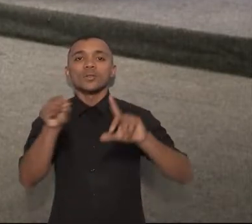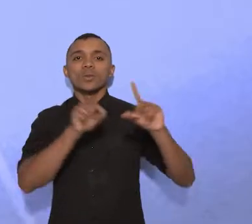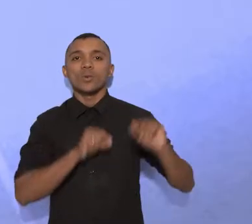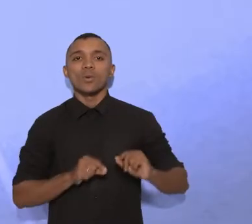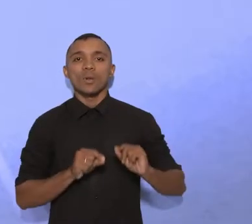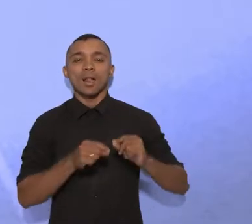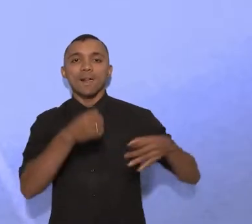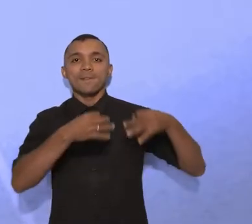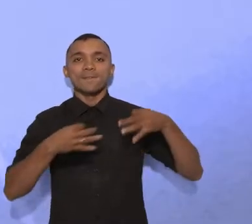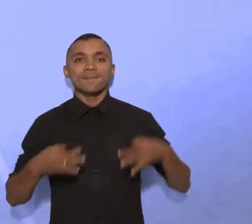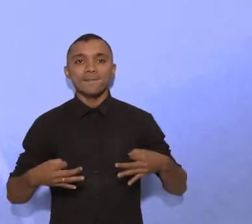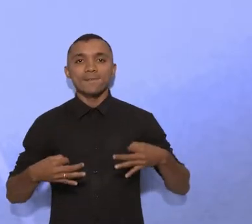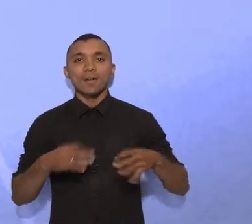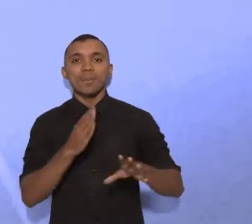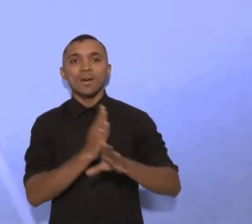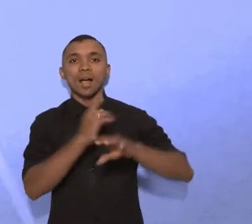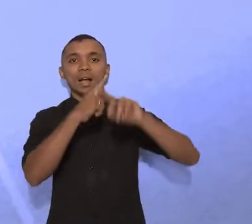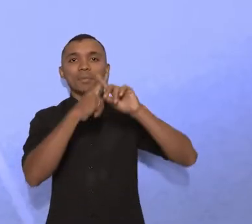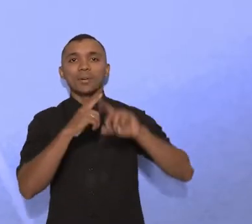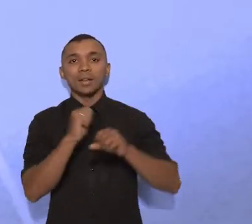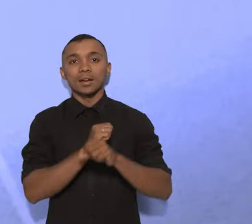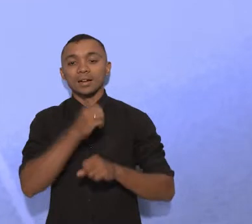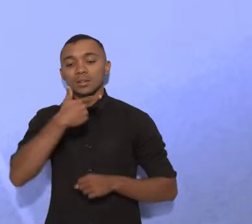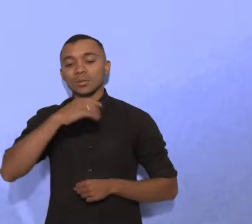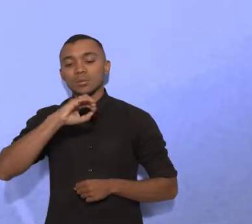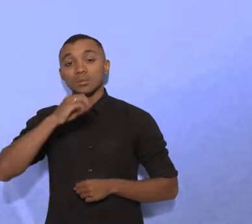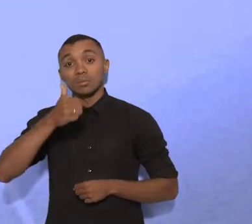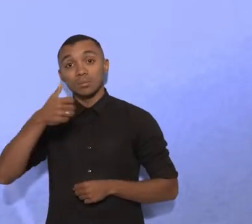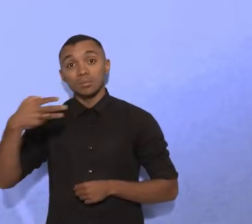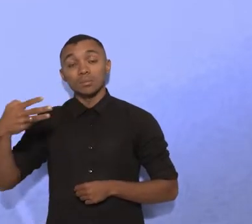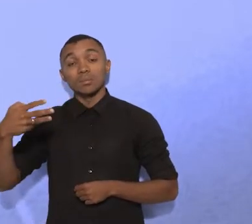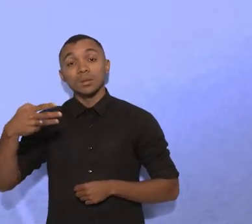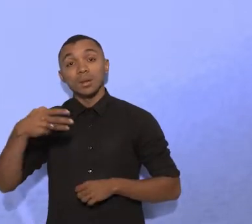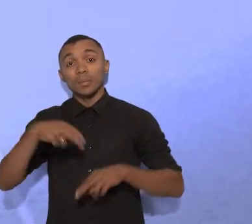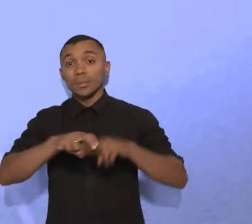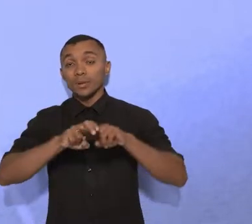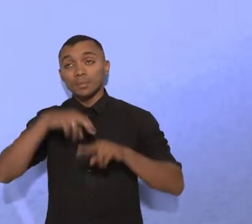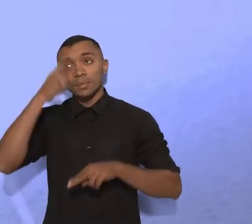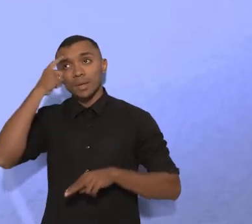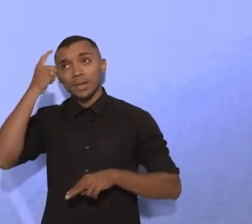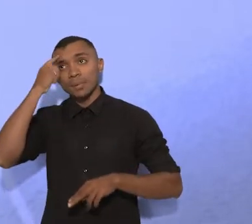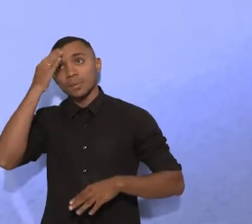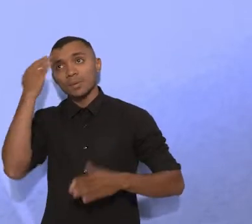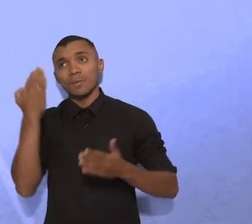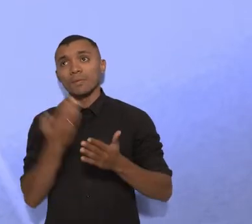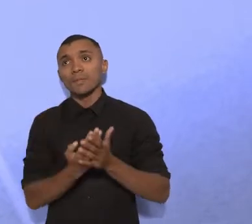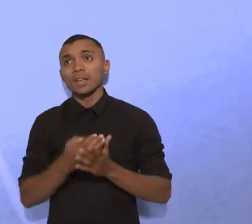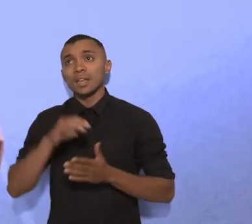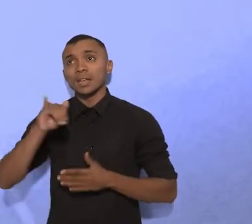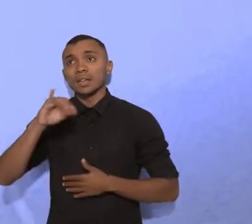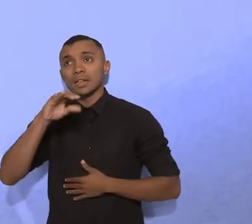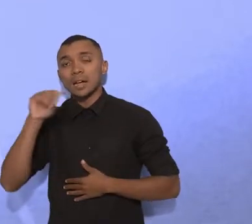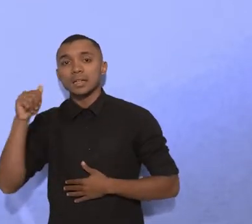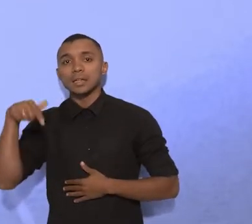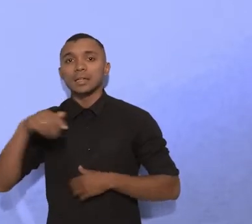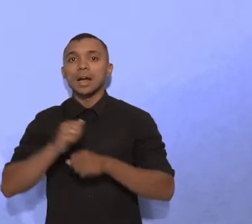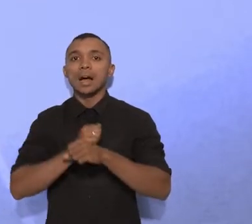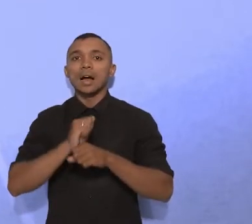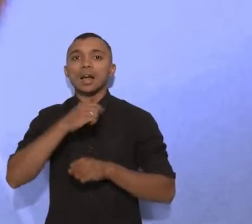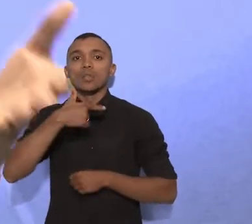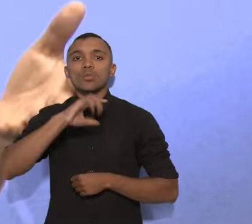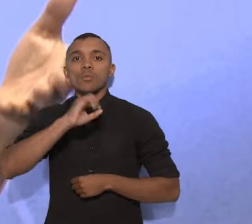justiça, referente ainda ao campeonato de 2013. Quer dizer, esperava-se que o Icasa estivesse vivendo este ano, o ano do